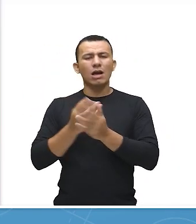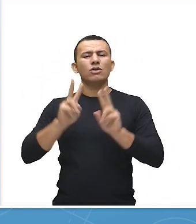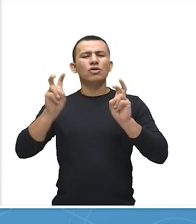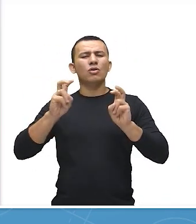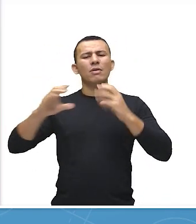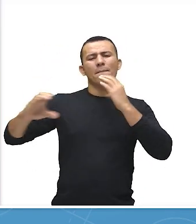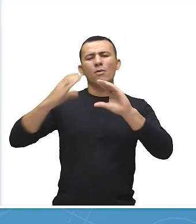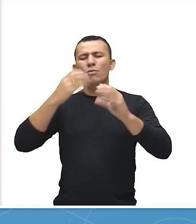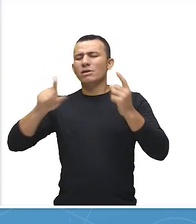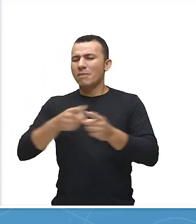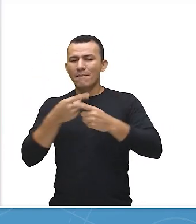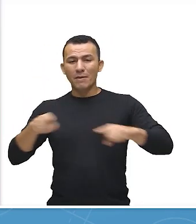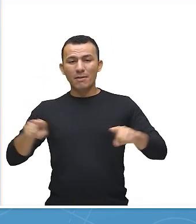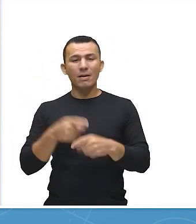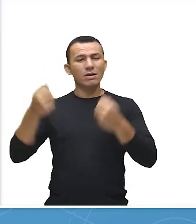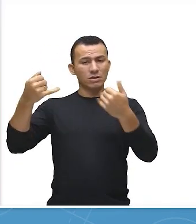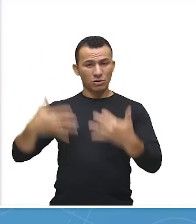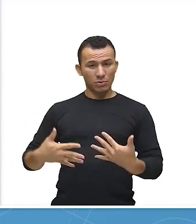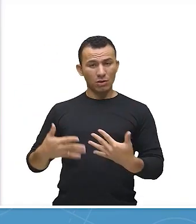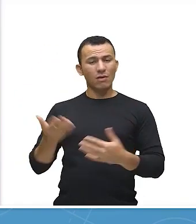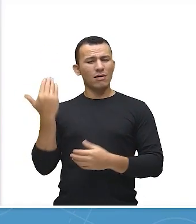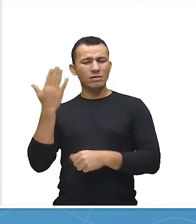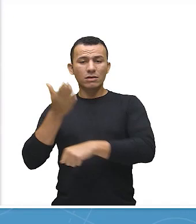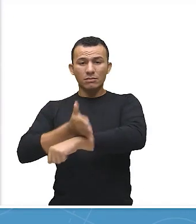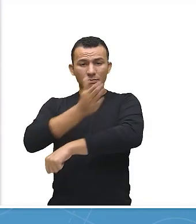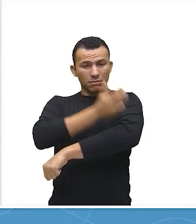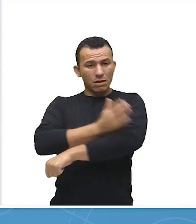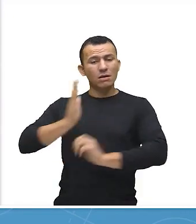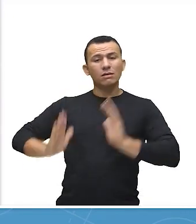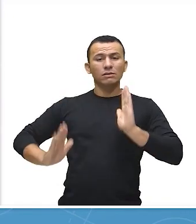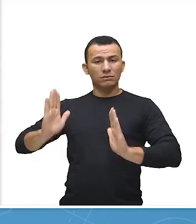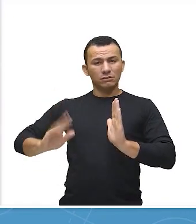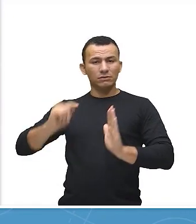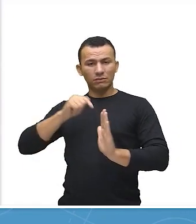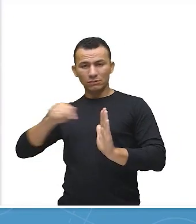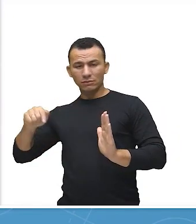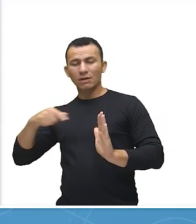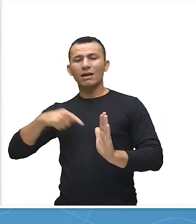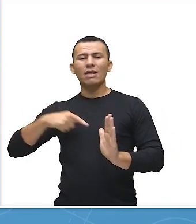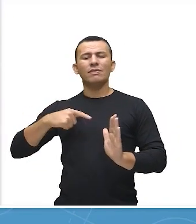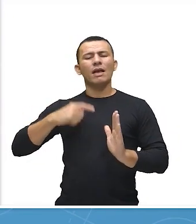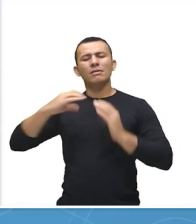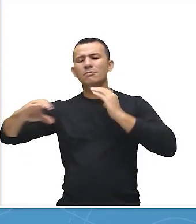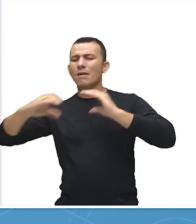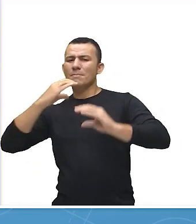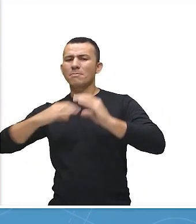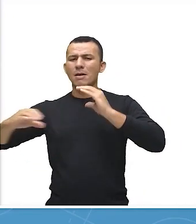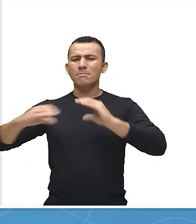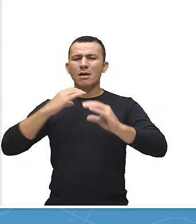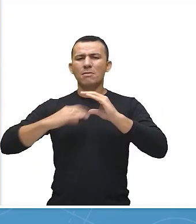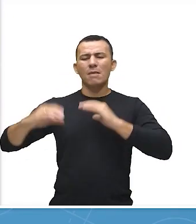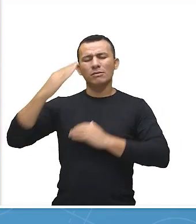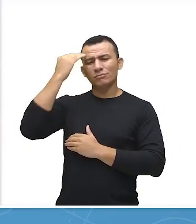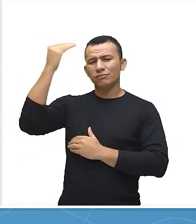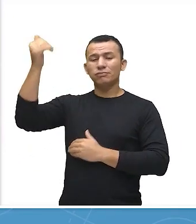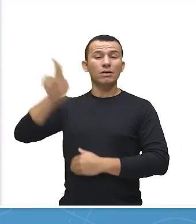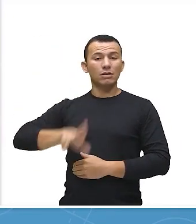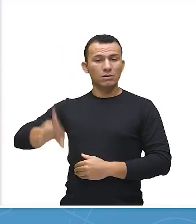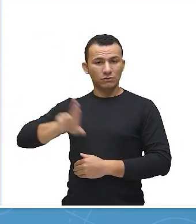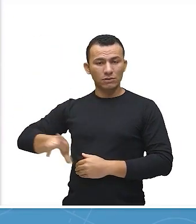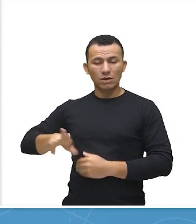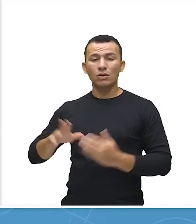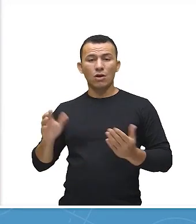questão para ver identificar qual é a alternativa correta. Então, vamos lá. A gente estava falando de canto gregoriano, né? E os